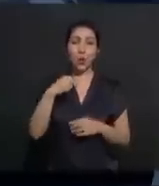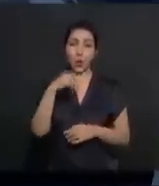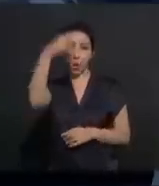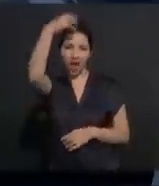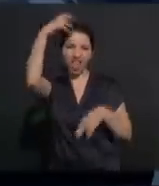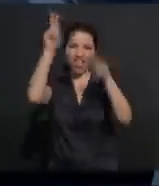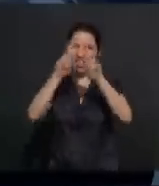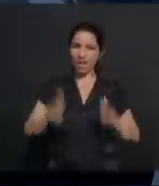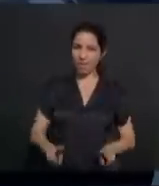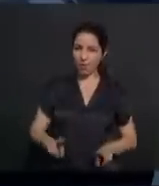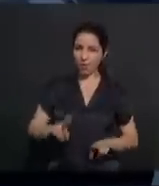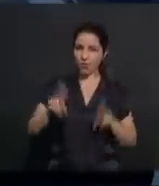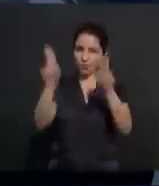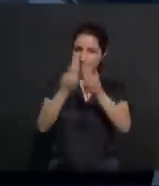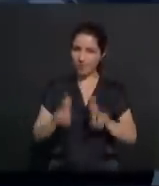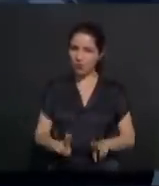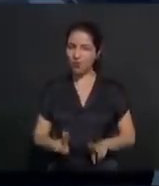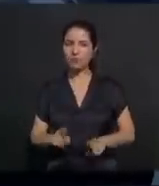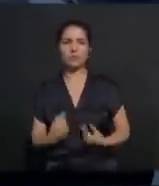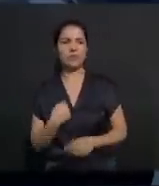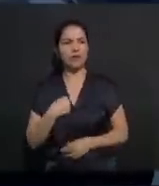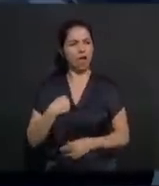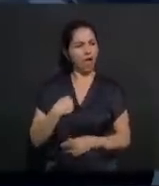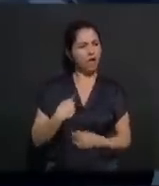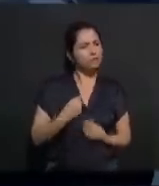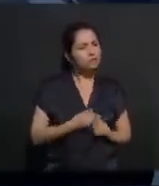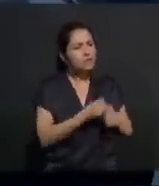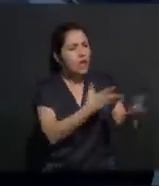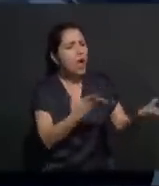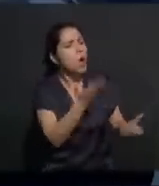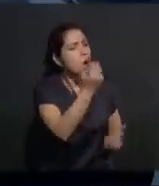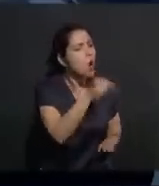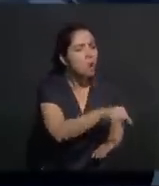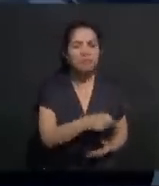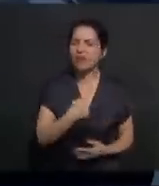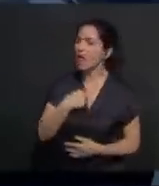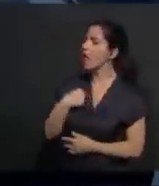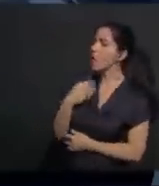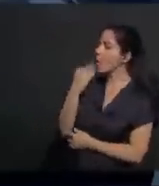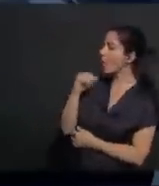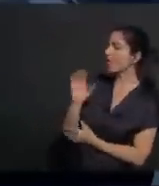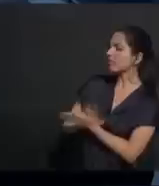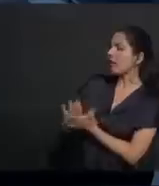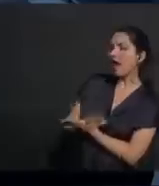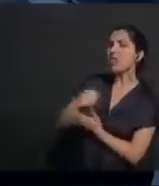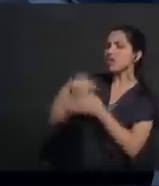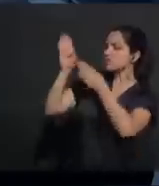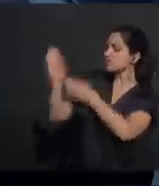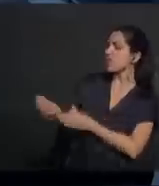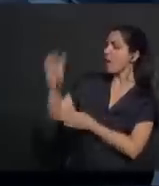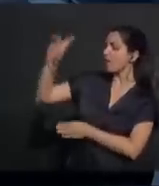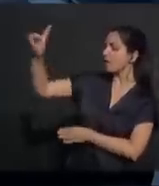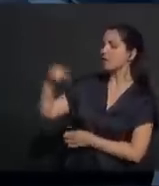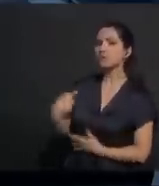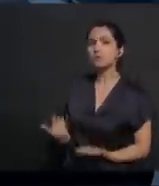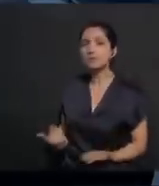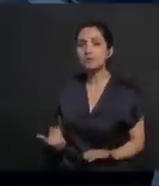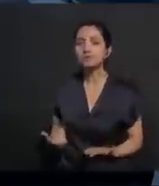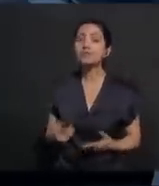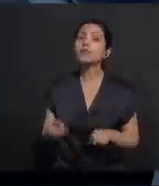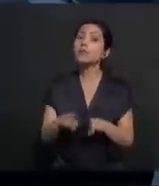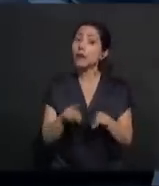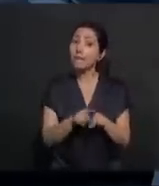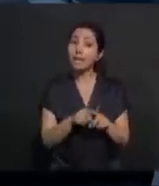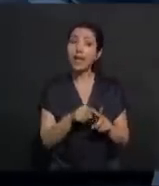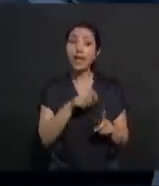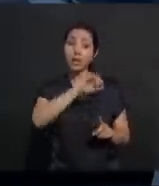estabeleceu. Ele falou assim: eu não vou comer, porque eu sou fiel a Deus. José falou: eu sou o mais novo, está todo mundo